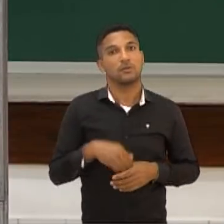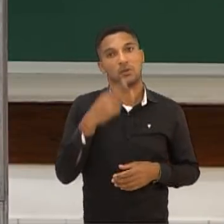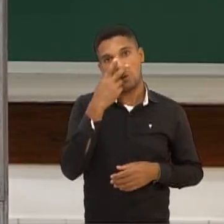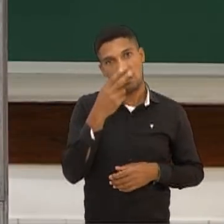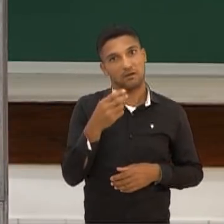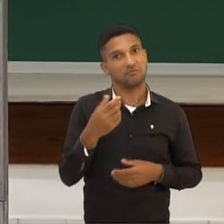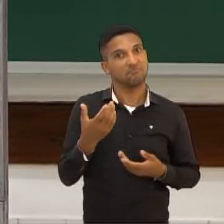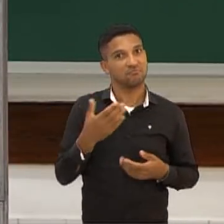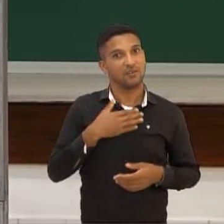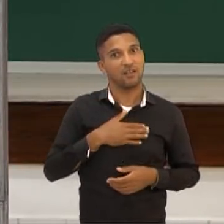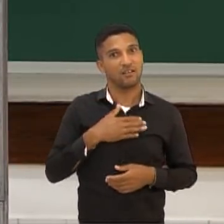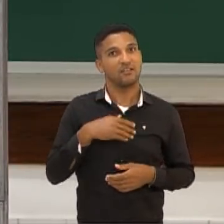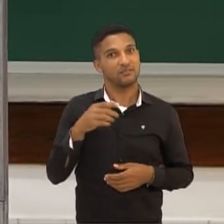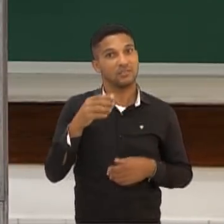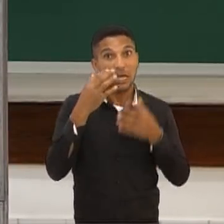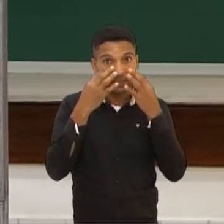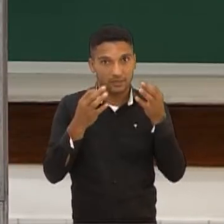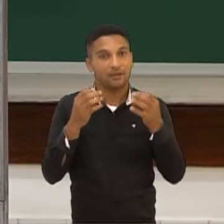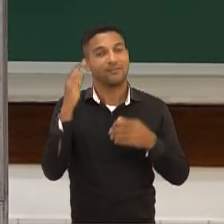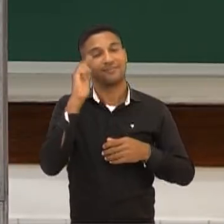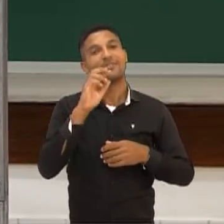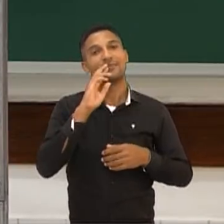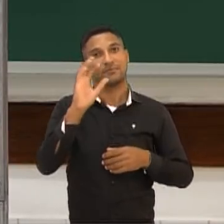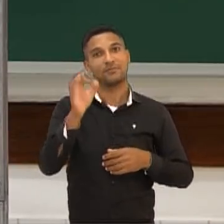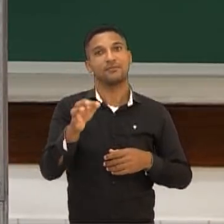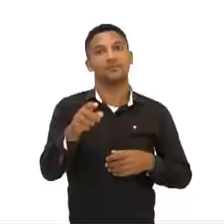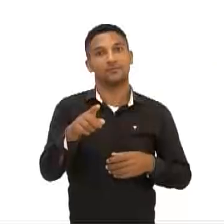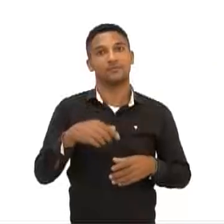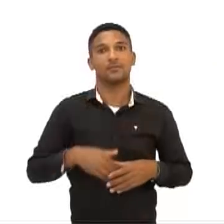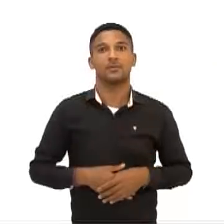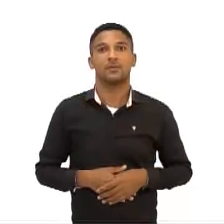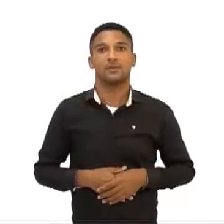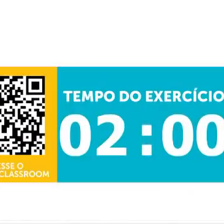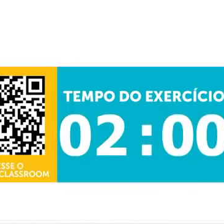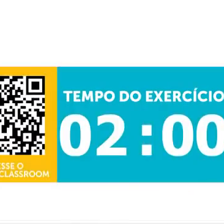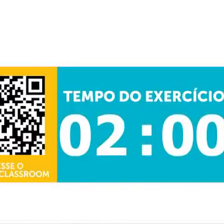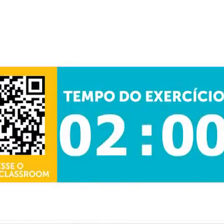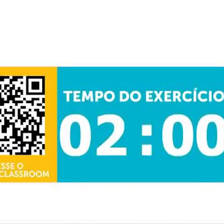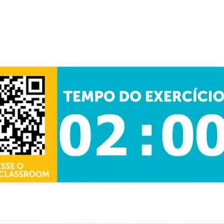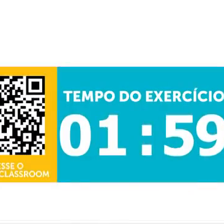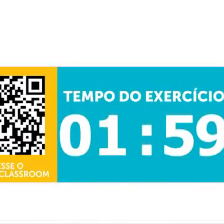tranquila essa. Se prestou atenção, vai acertar, hein?